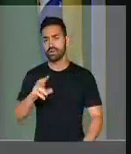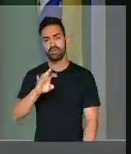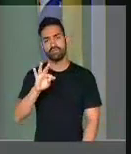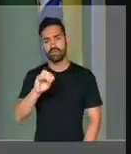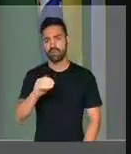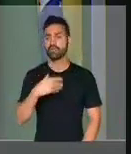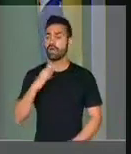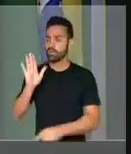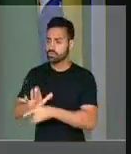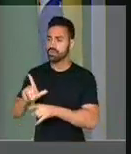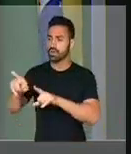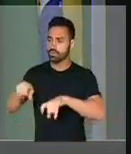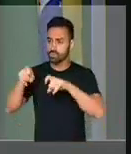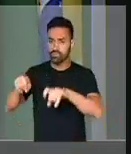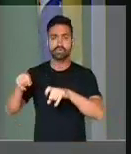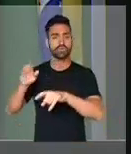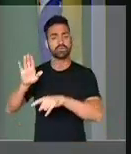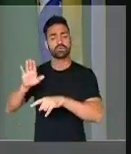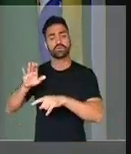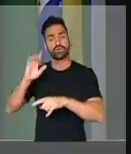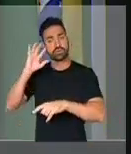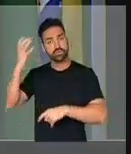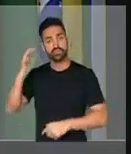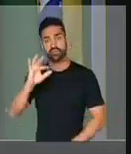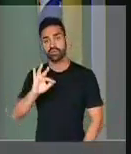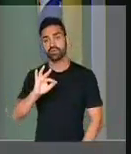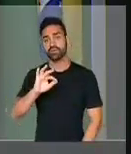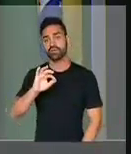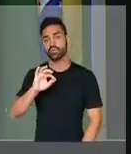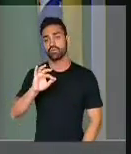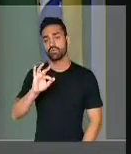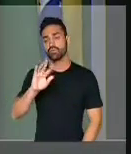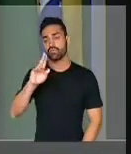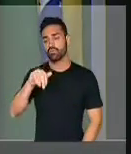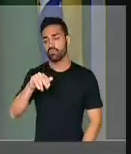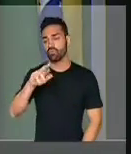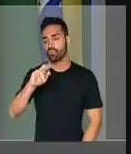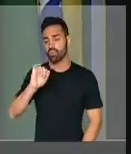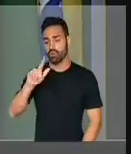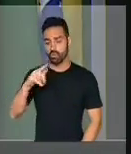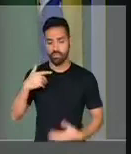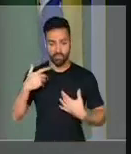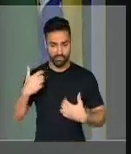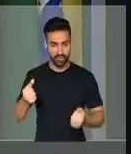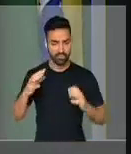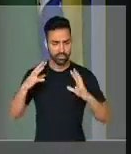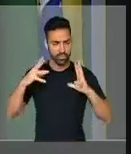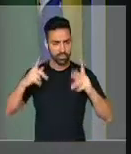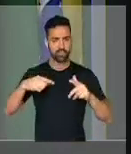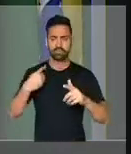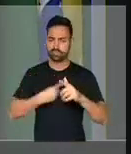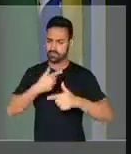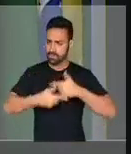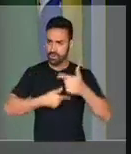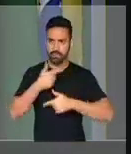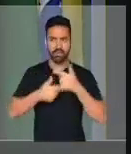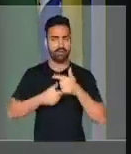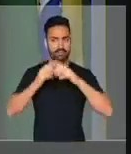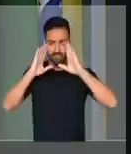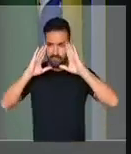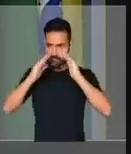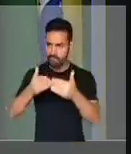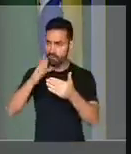ajudar os agricultores a resolver o seu fundo, e vamos jogar toda a nossa força, todo o nosso